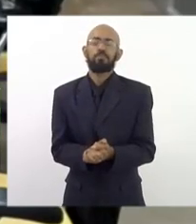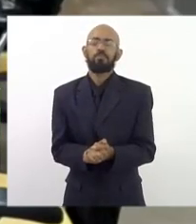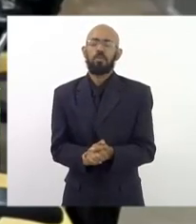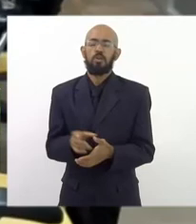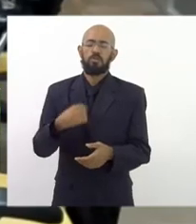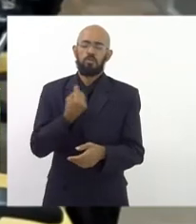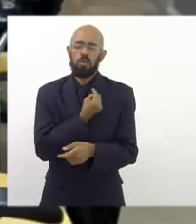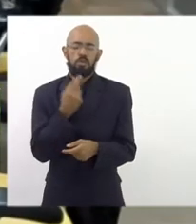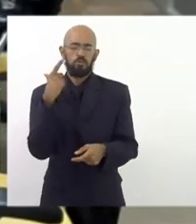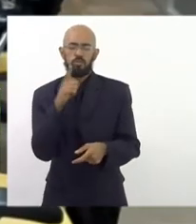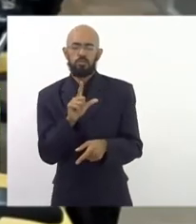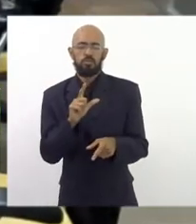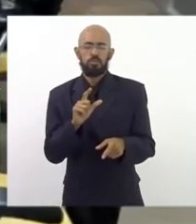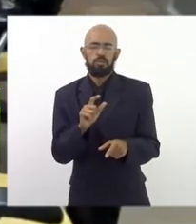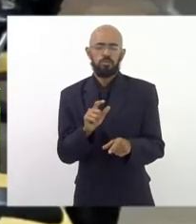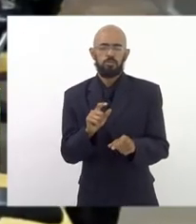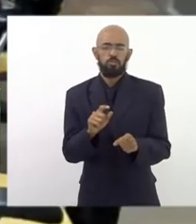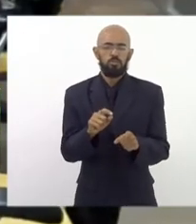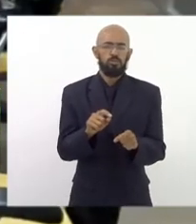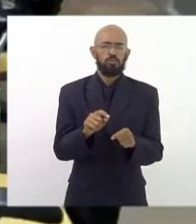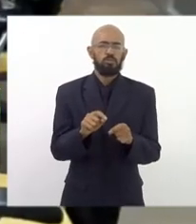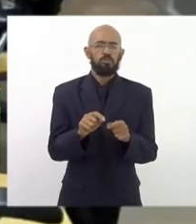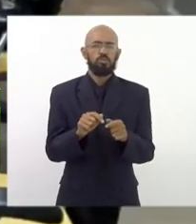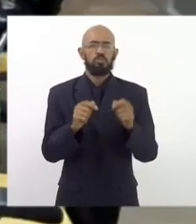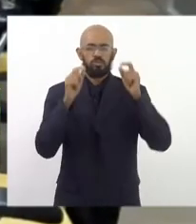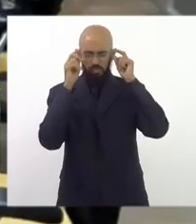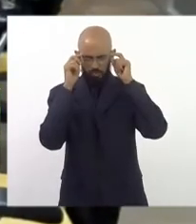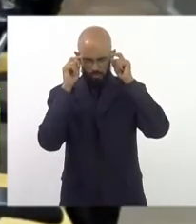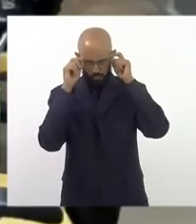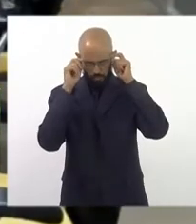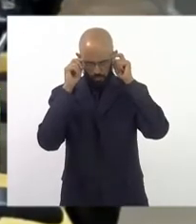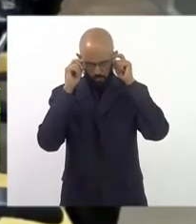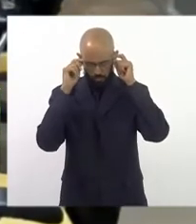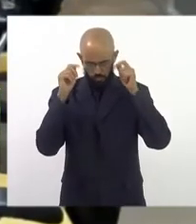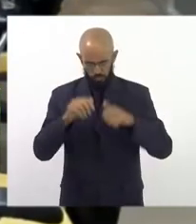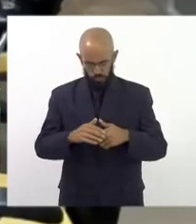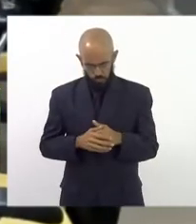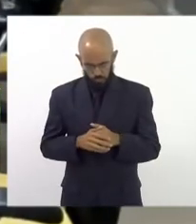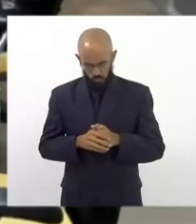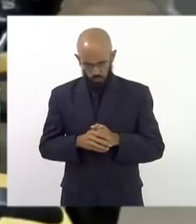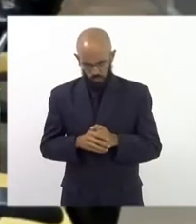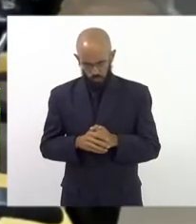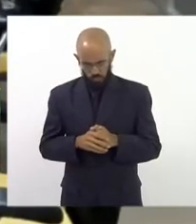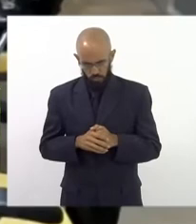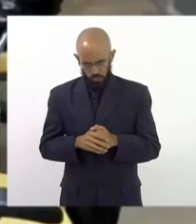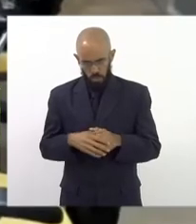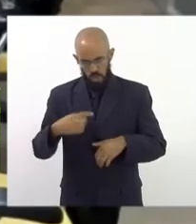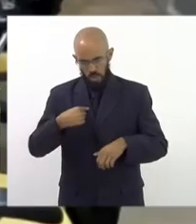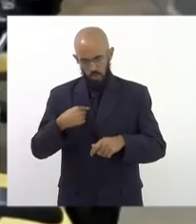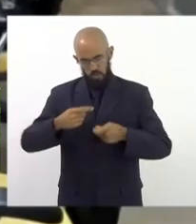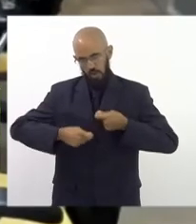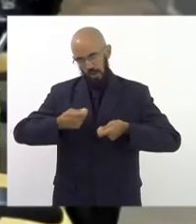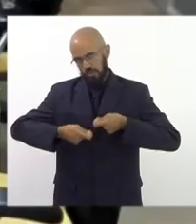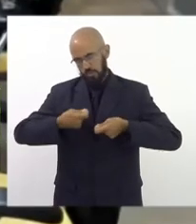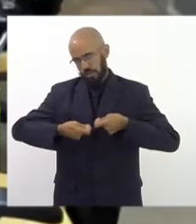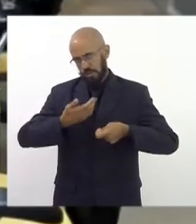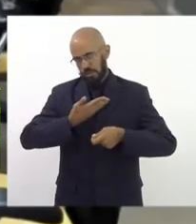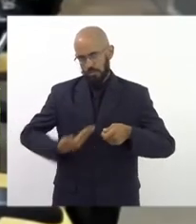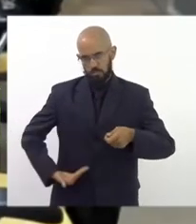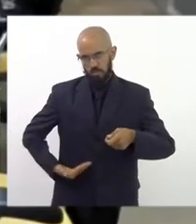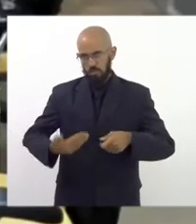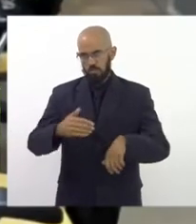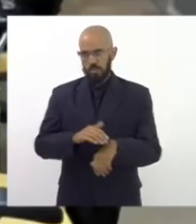nós conseguimos... pelo menos desde que eu tô na administração pública, né, de que eu